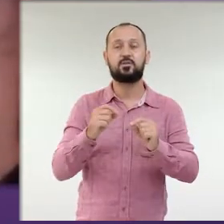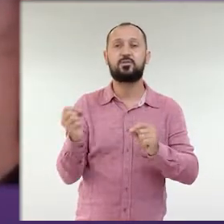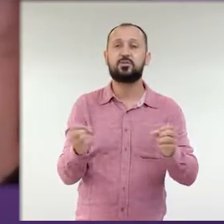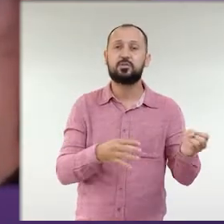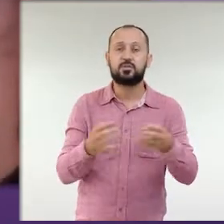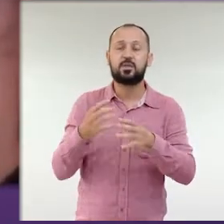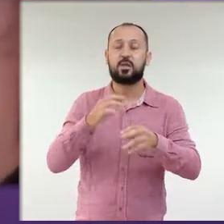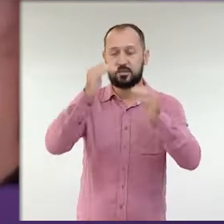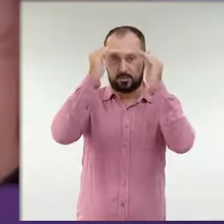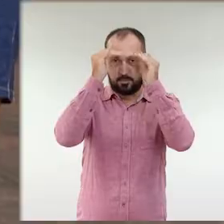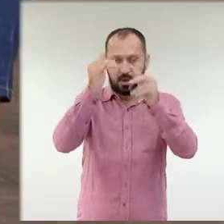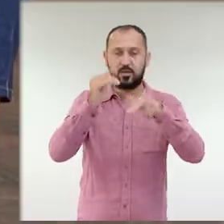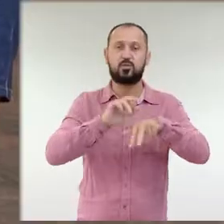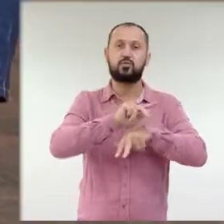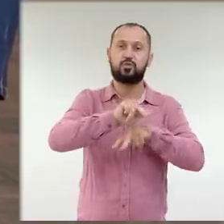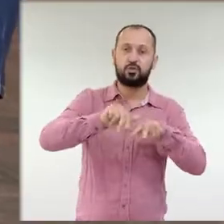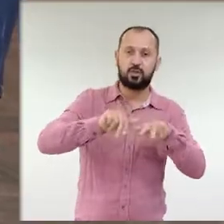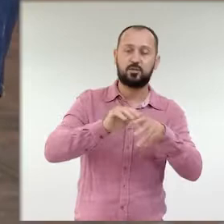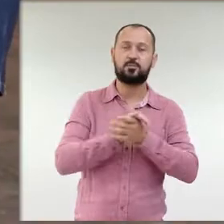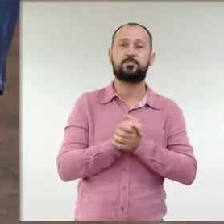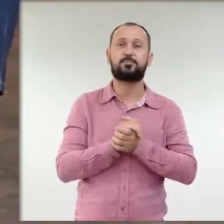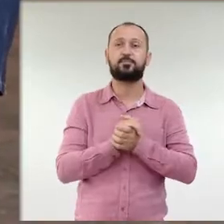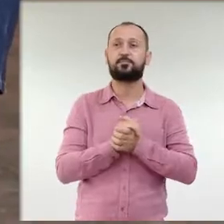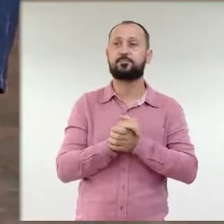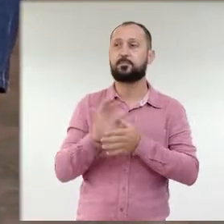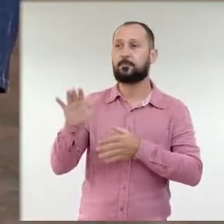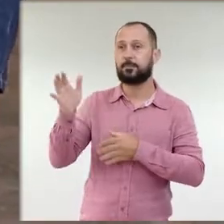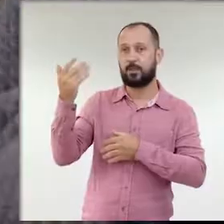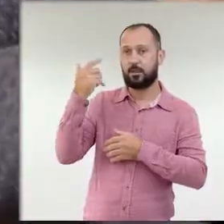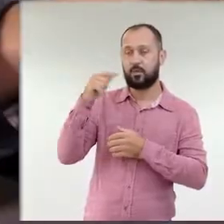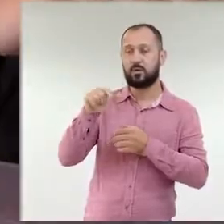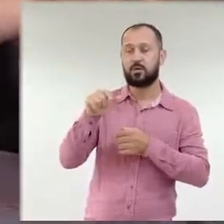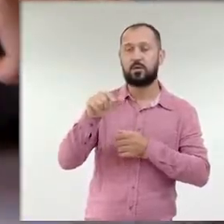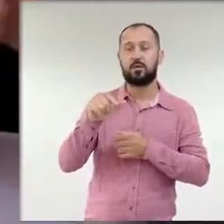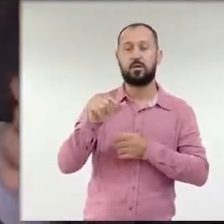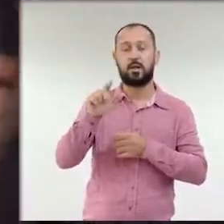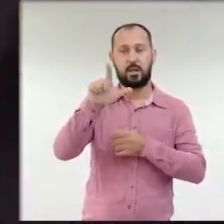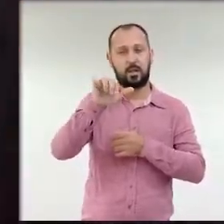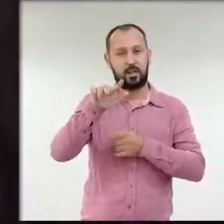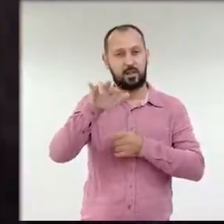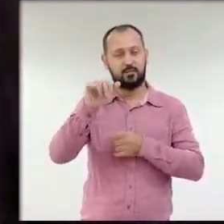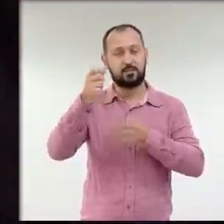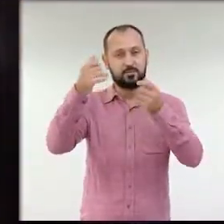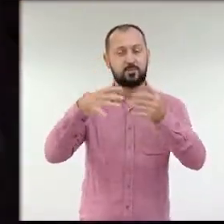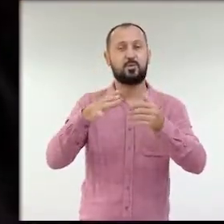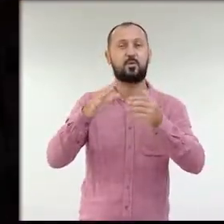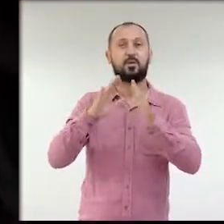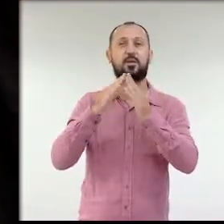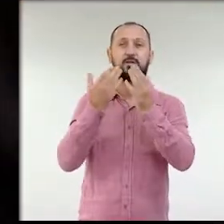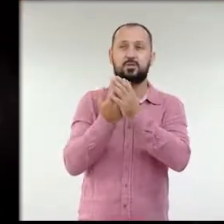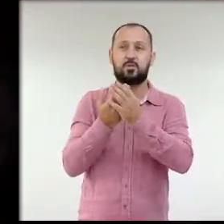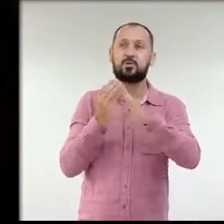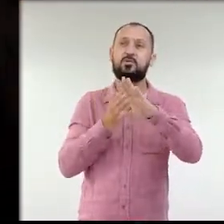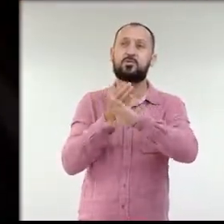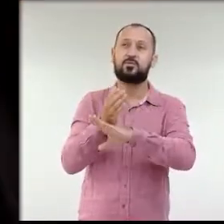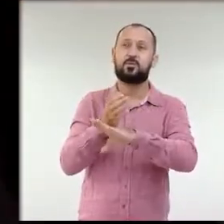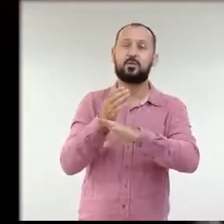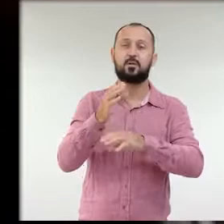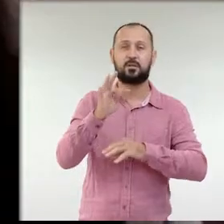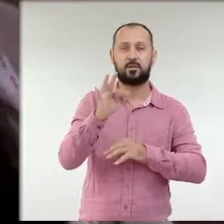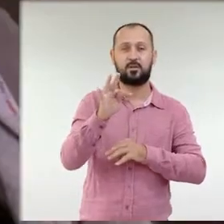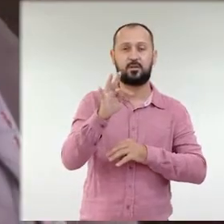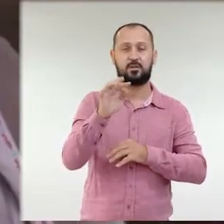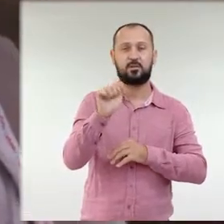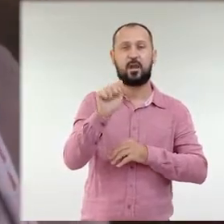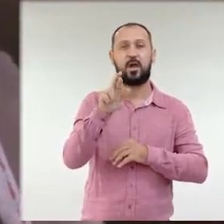com equidade de gênero. E Lívia, você falava agora há pouco daquela matéria que você fez naquela escola, lembra? Lá no Tarumana,